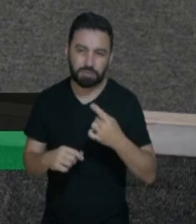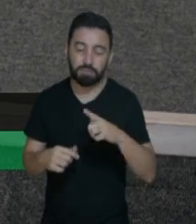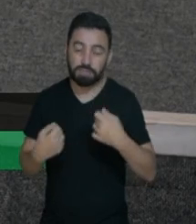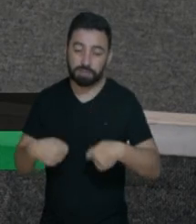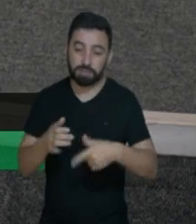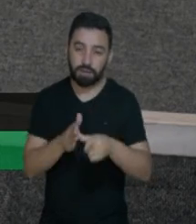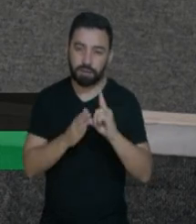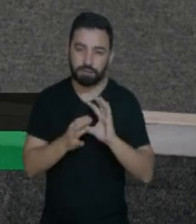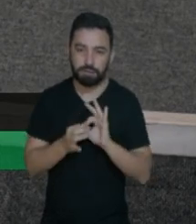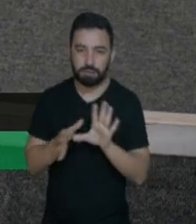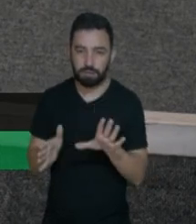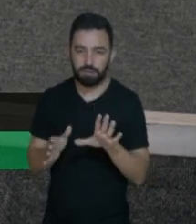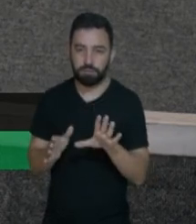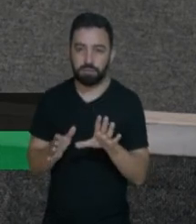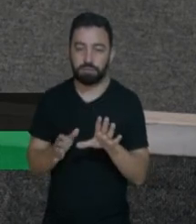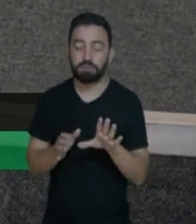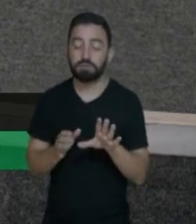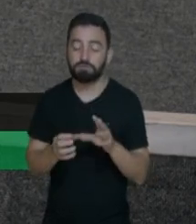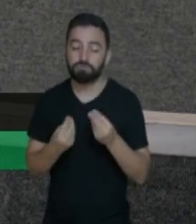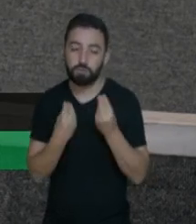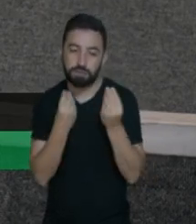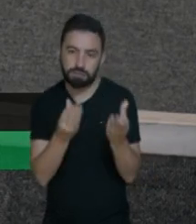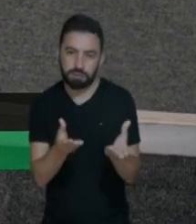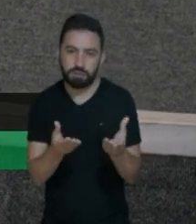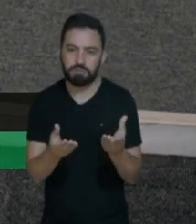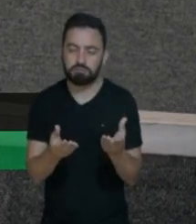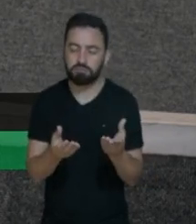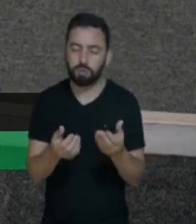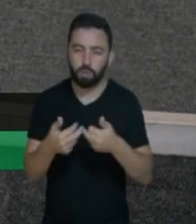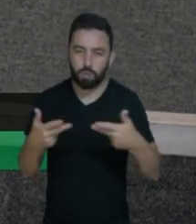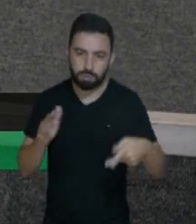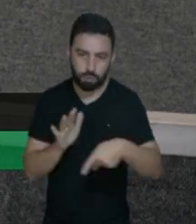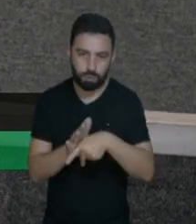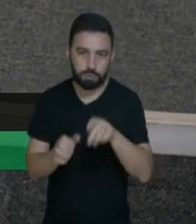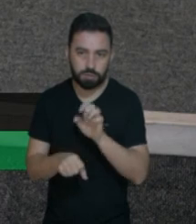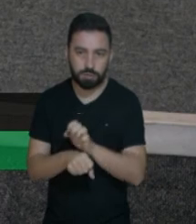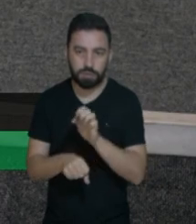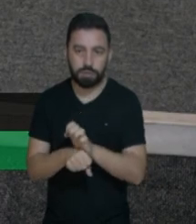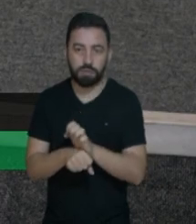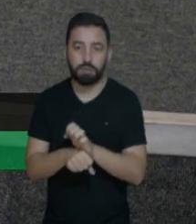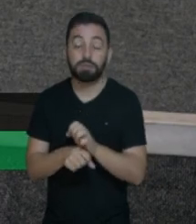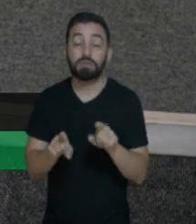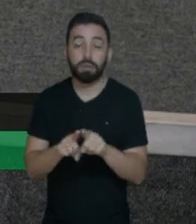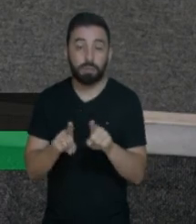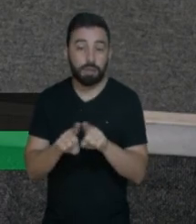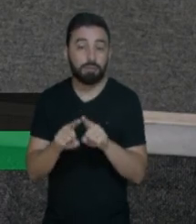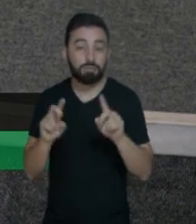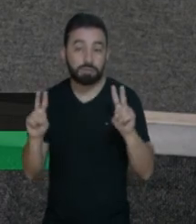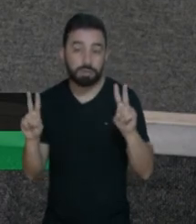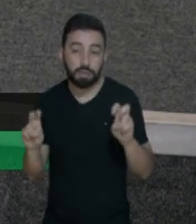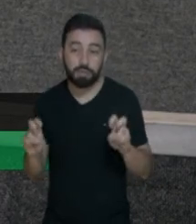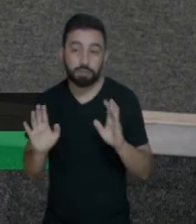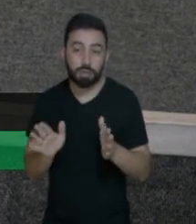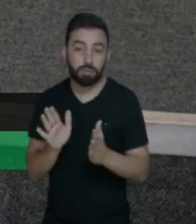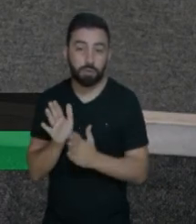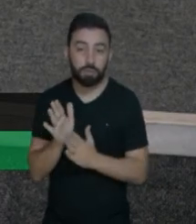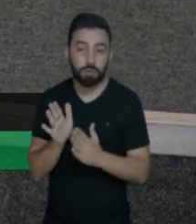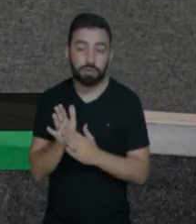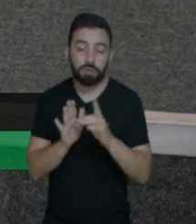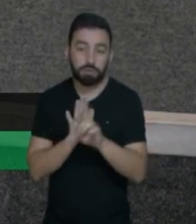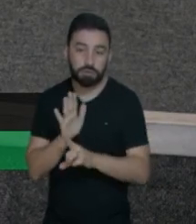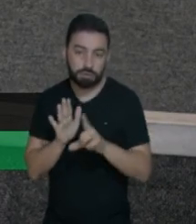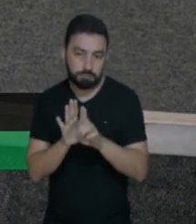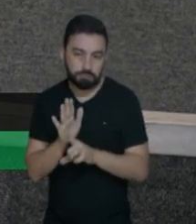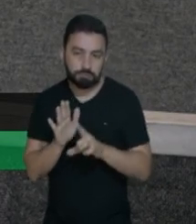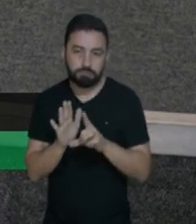autorização Legislativa para a doação de bens imóveis do Estado Além disso observo também que a matéria vem veiculada por meio da proposição Legislativa adequada a